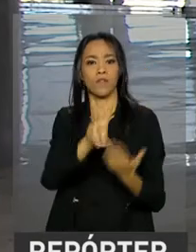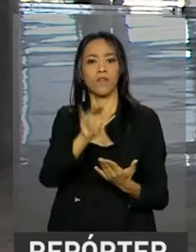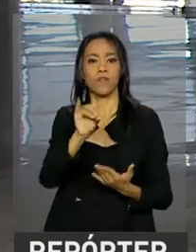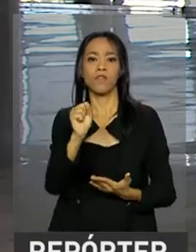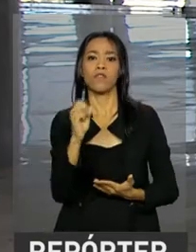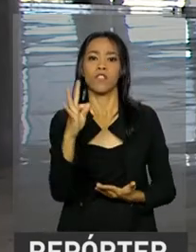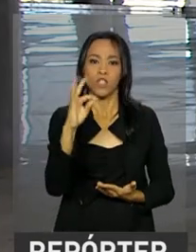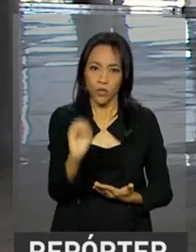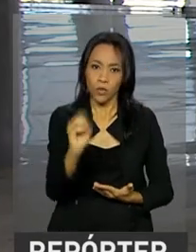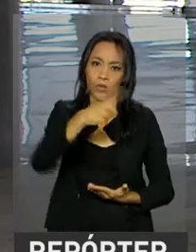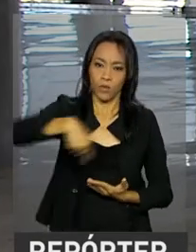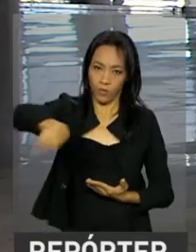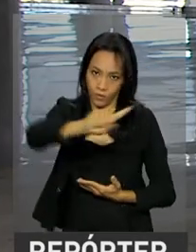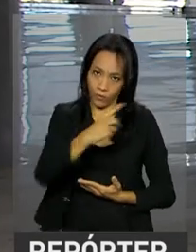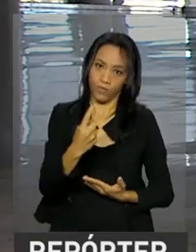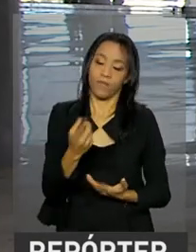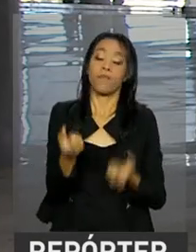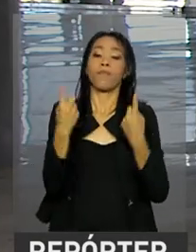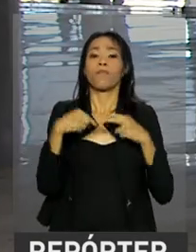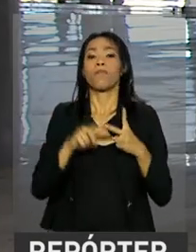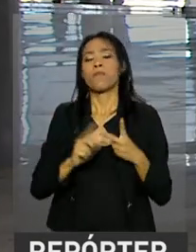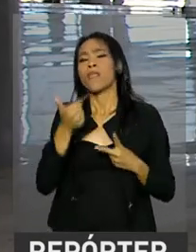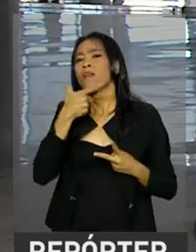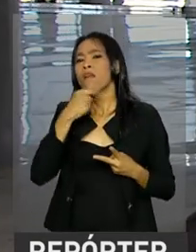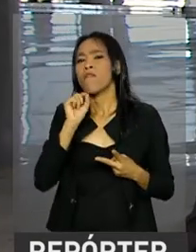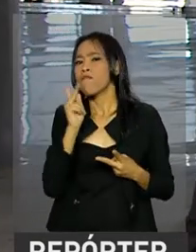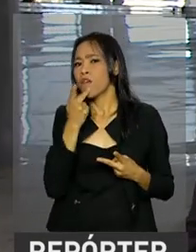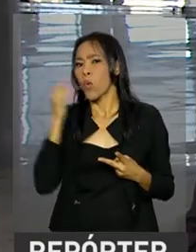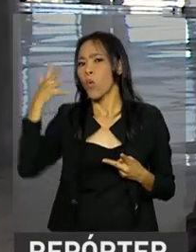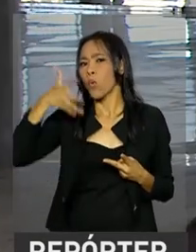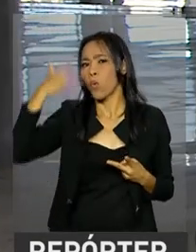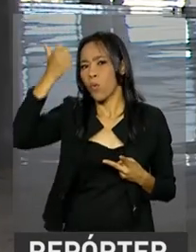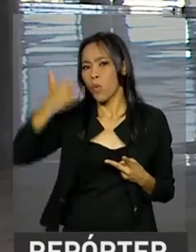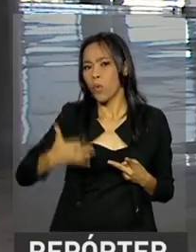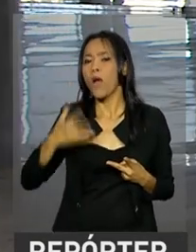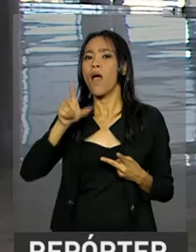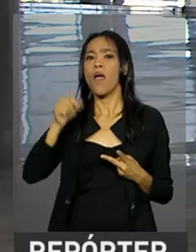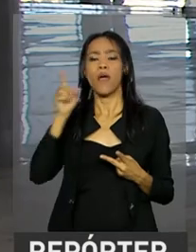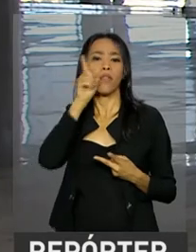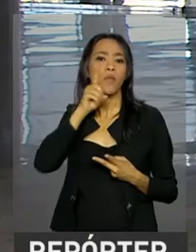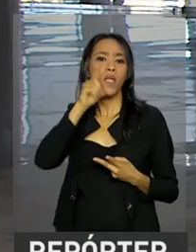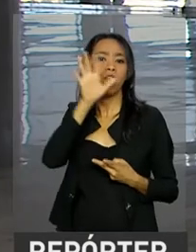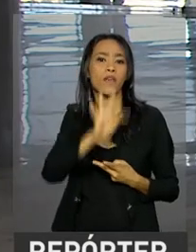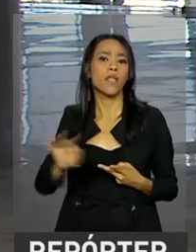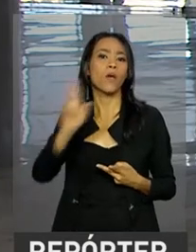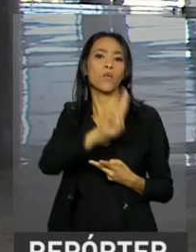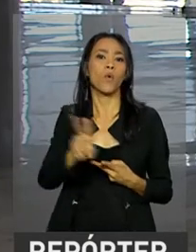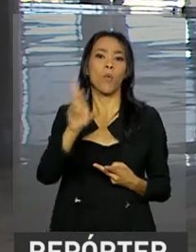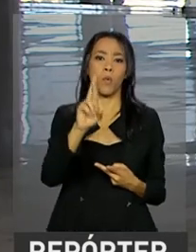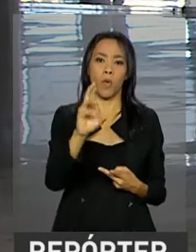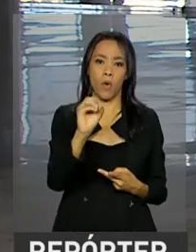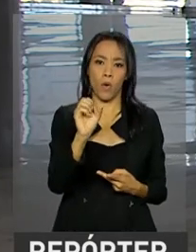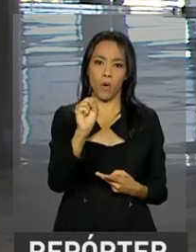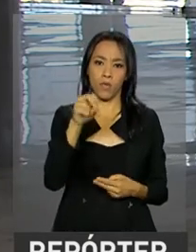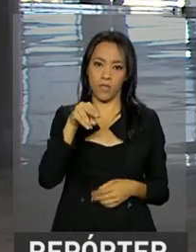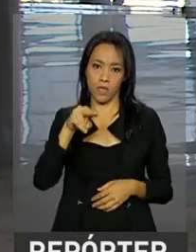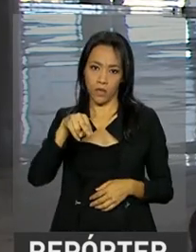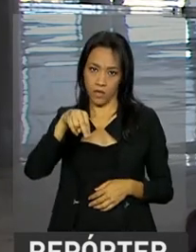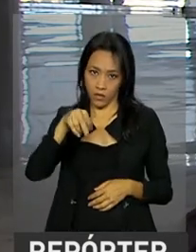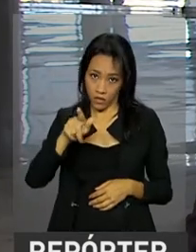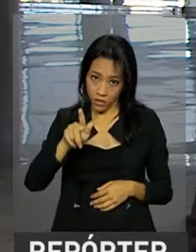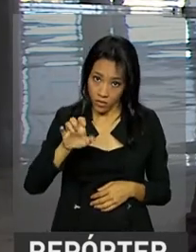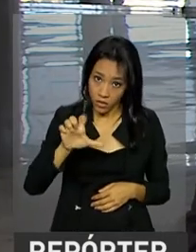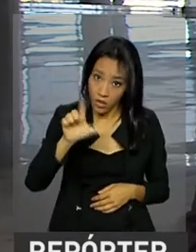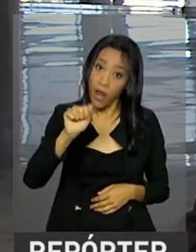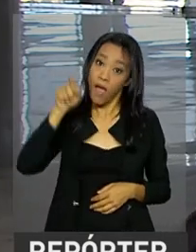da CPLP. Quem também falou nesse encontro foi a deputada federal Rosângela Gomes. Ela preside a